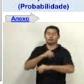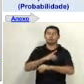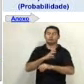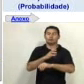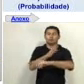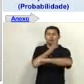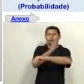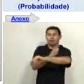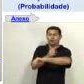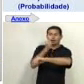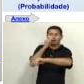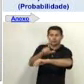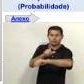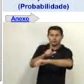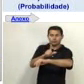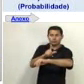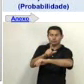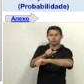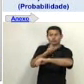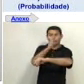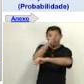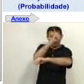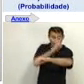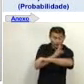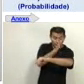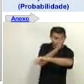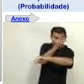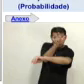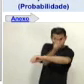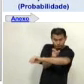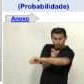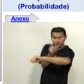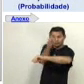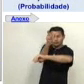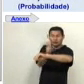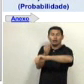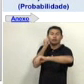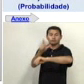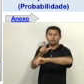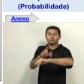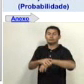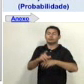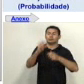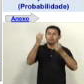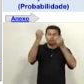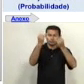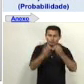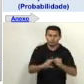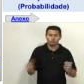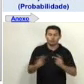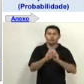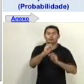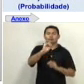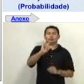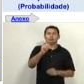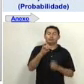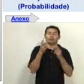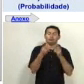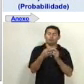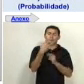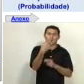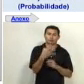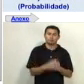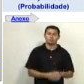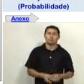faixa rasurada aqui em amarelo e tenho uma faixa em azul. Então, ainda trabalhando com o valor de sigma igual a 4, com o mesmo